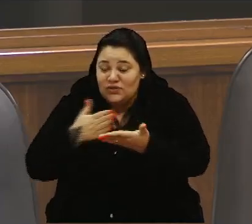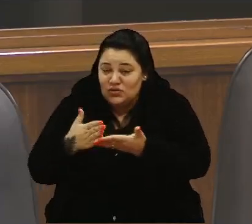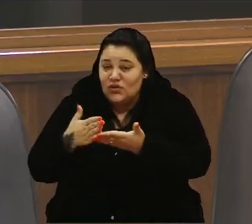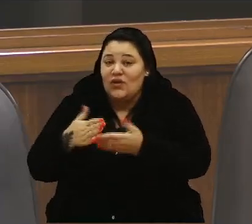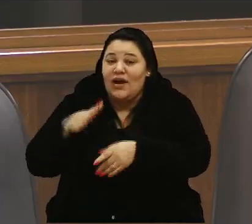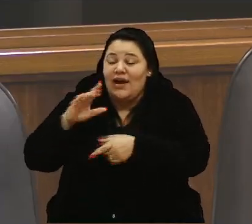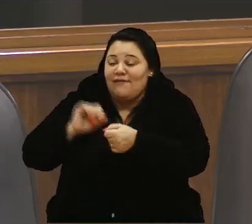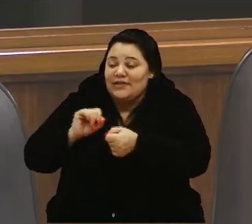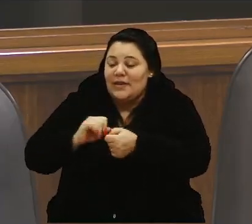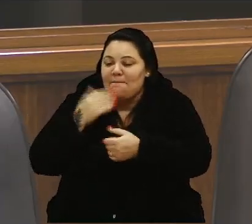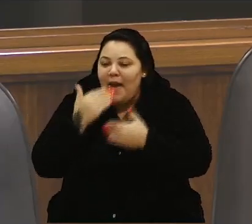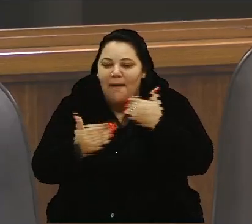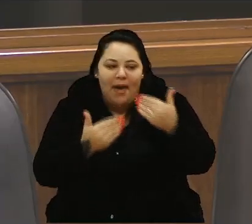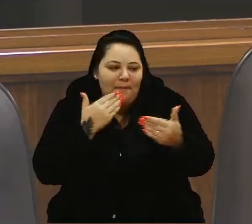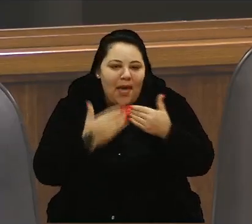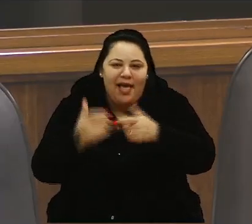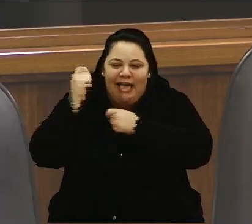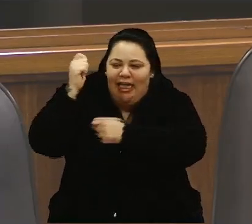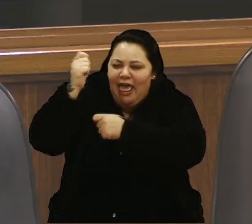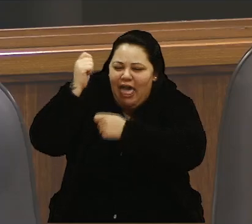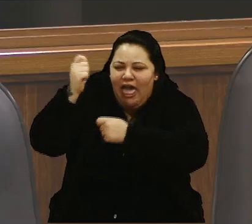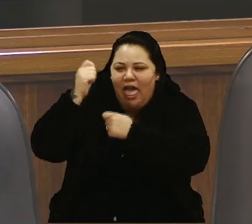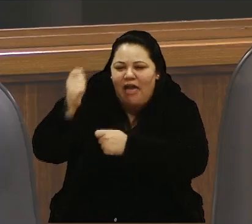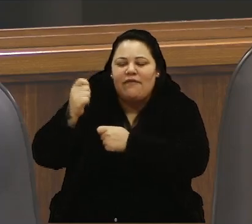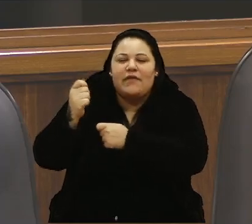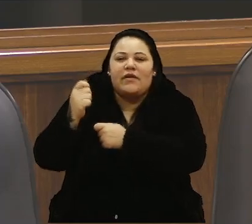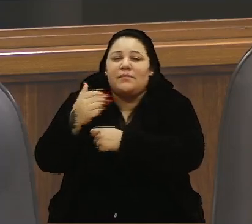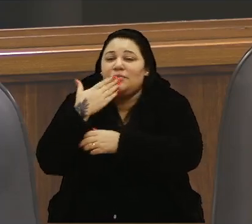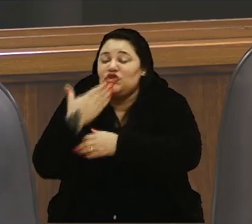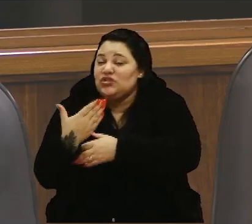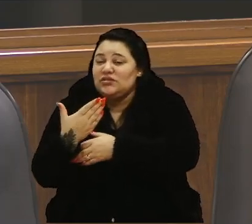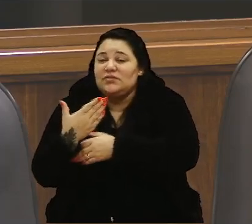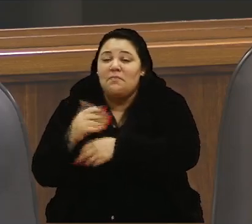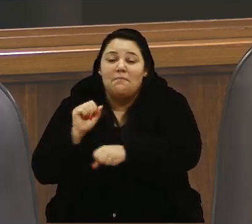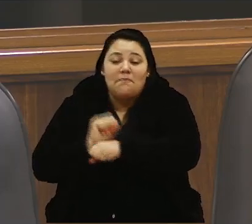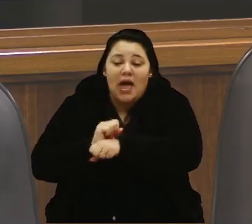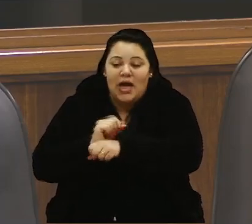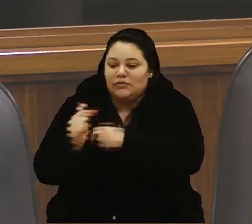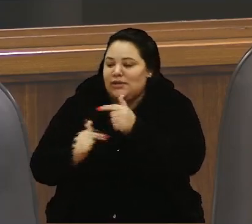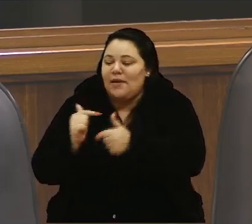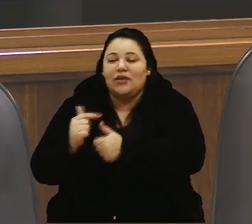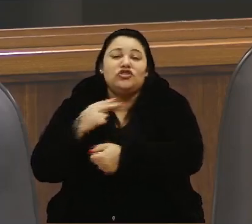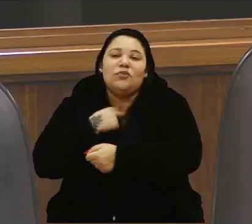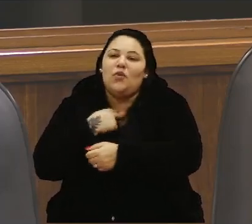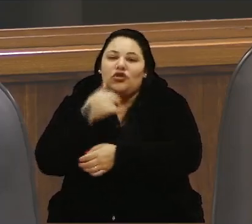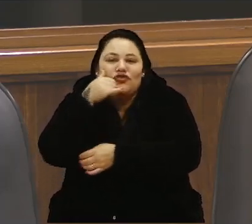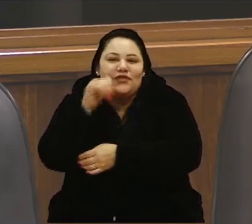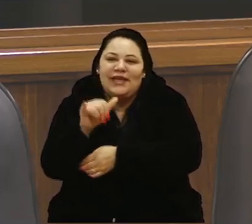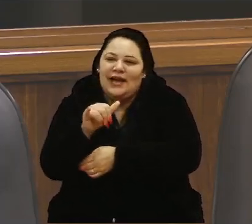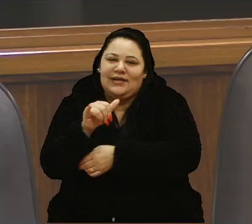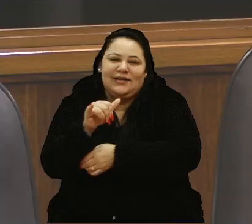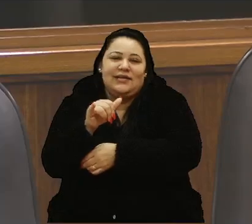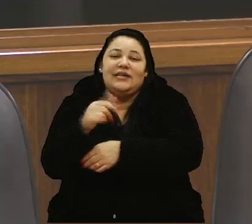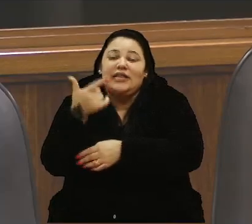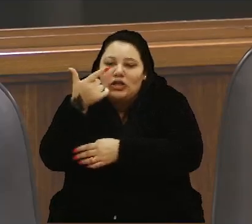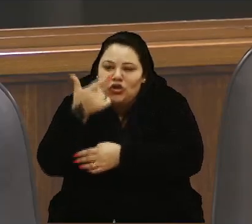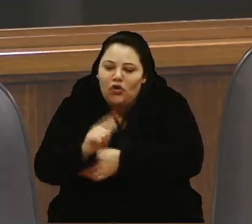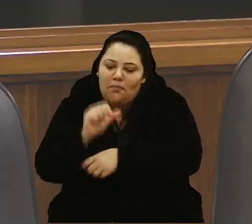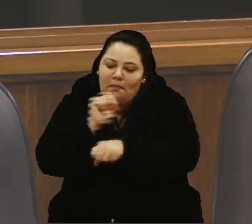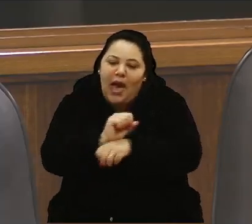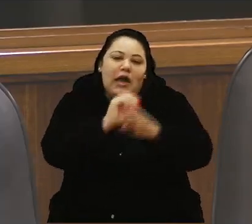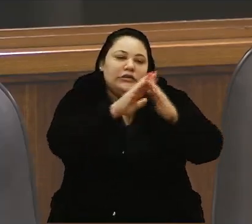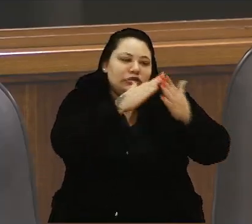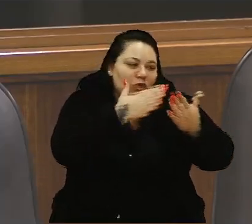greve. A gente não pode correr o risco disso acontecer de novo. Então, não poderia deixar de pontuar que